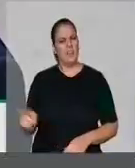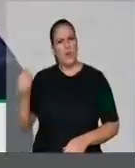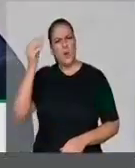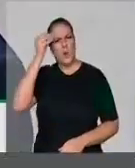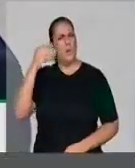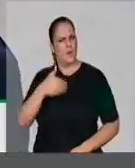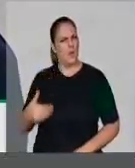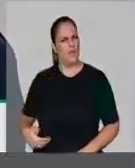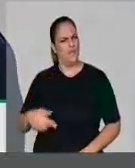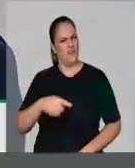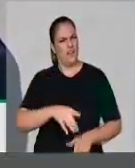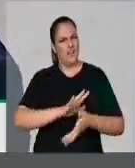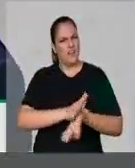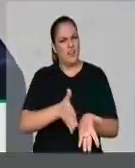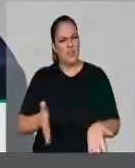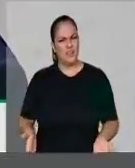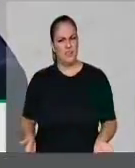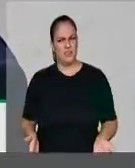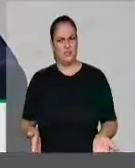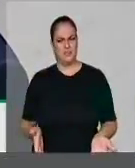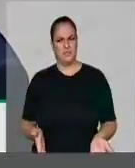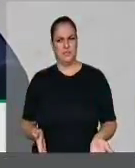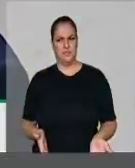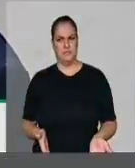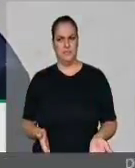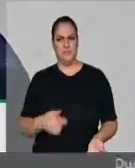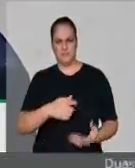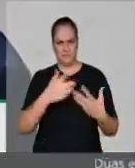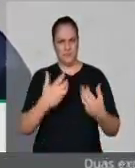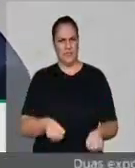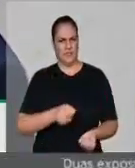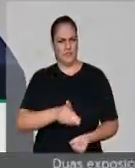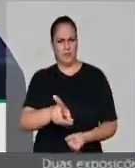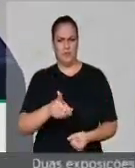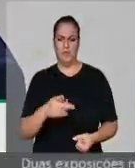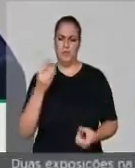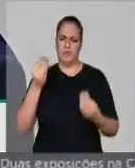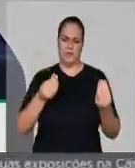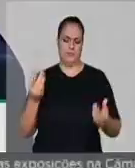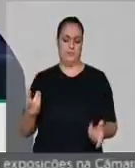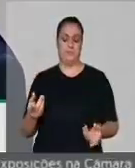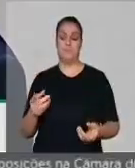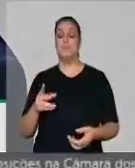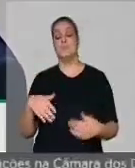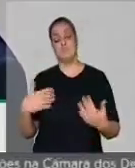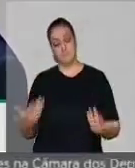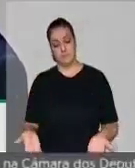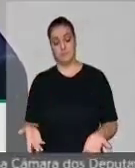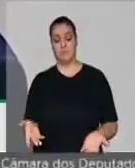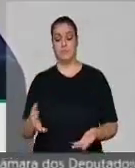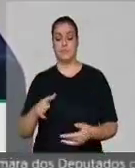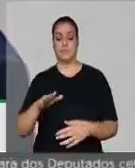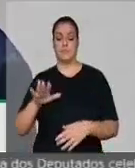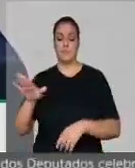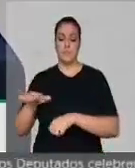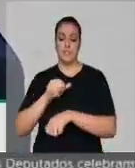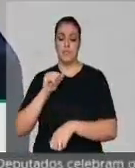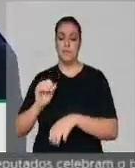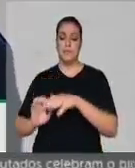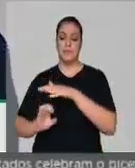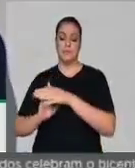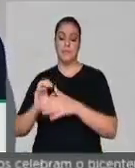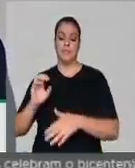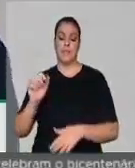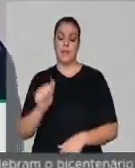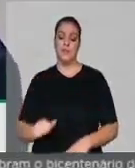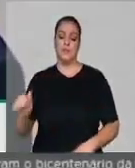para poder não perder seus clientes. Então, senhor presidente, a audiência pública, nós chamamos um fornecedor nacional, uma